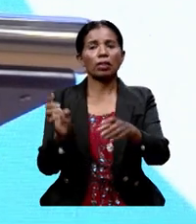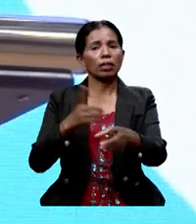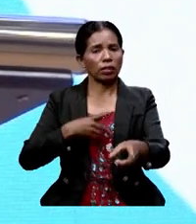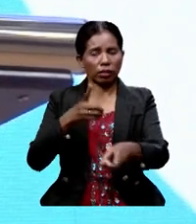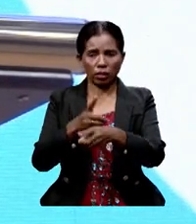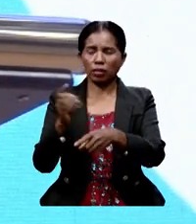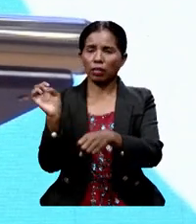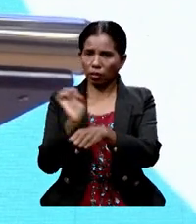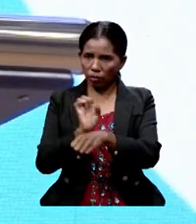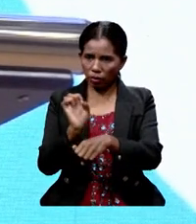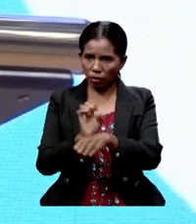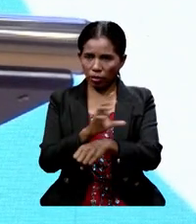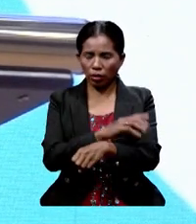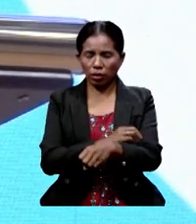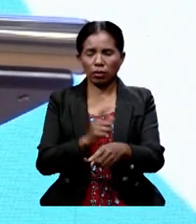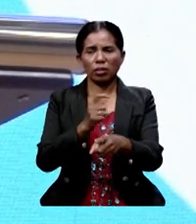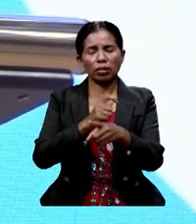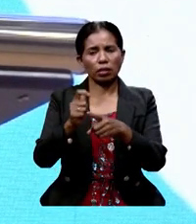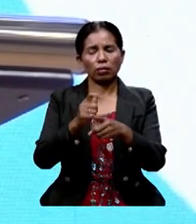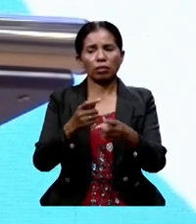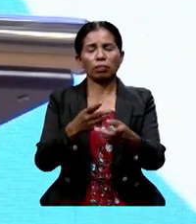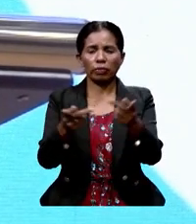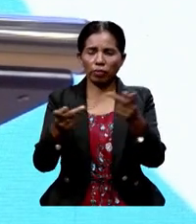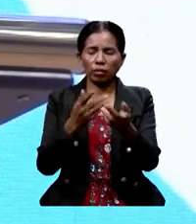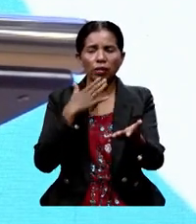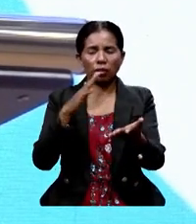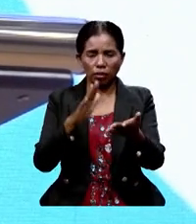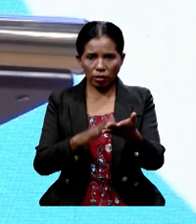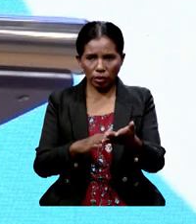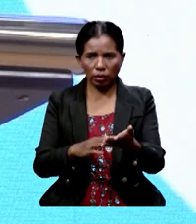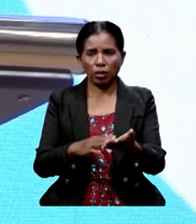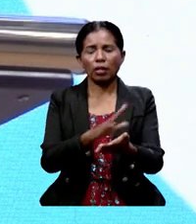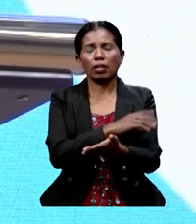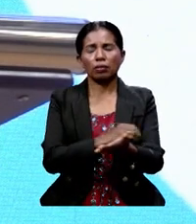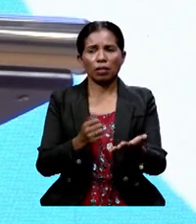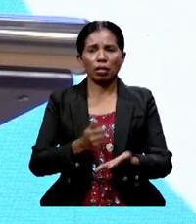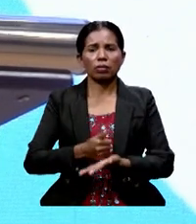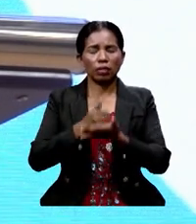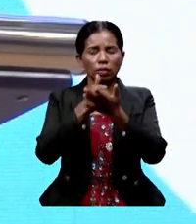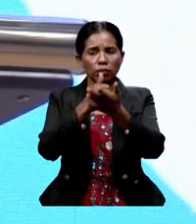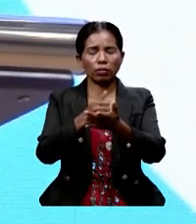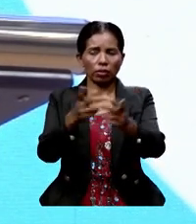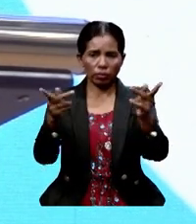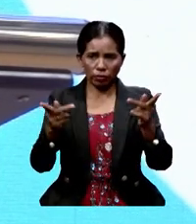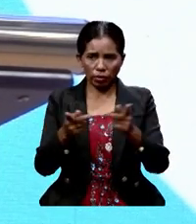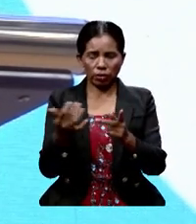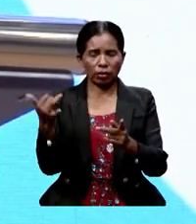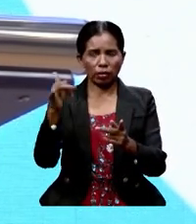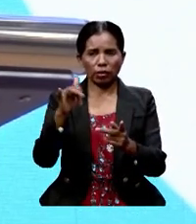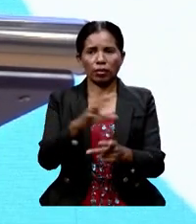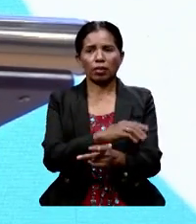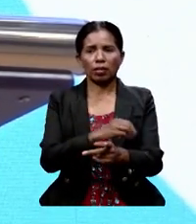e más práticas ambientais que fazem desequilibrar ainda mais a frágil